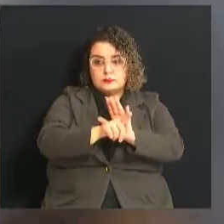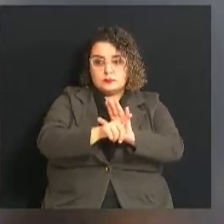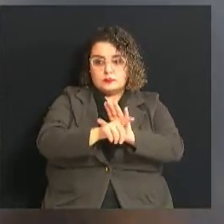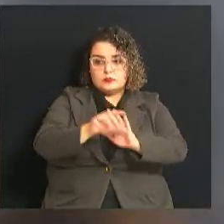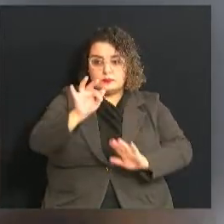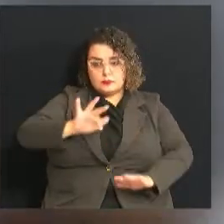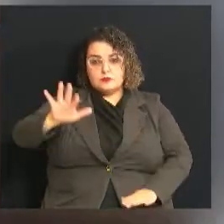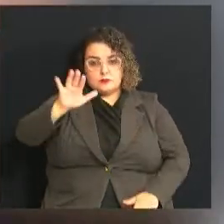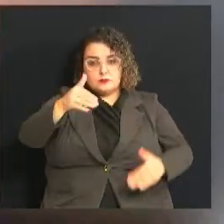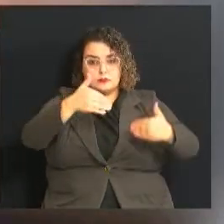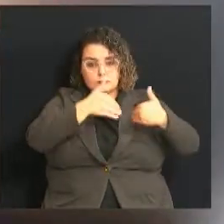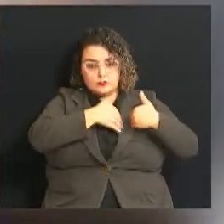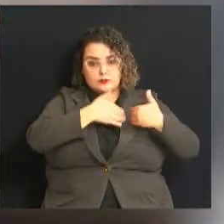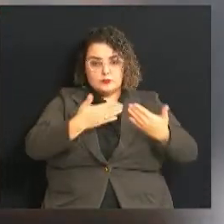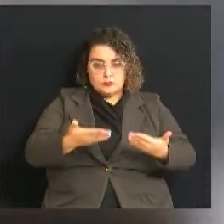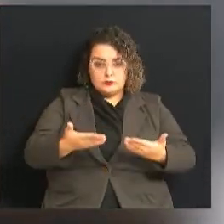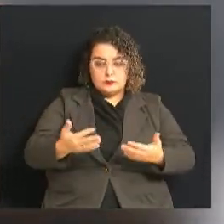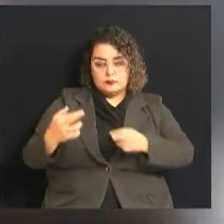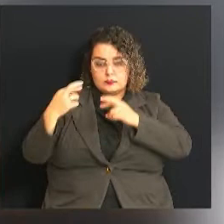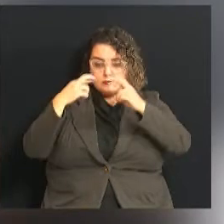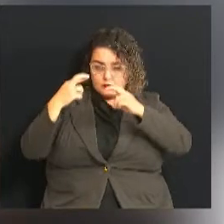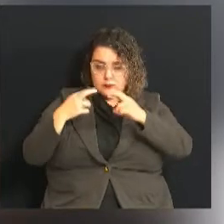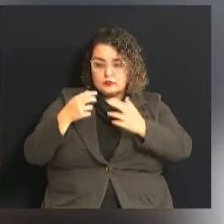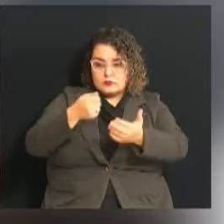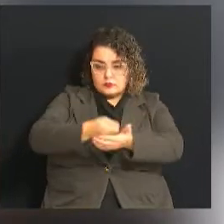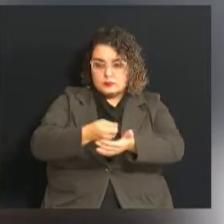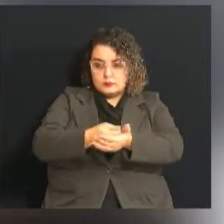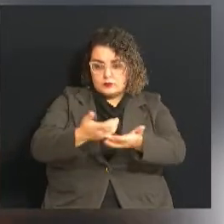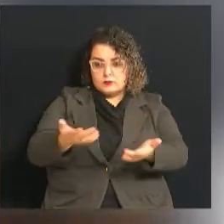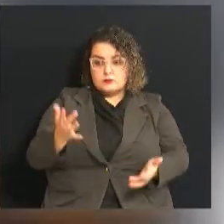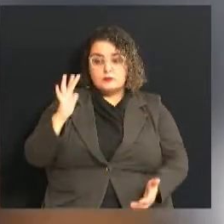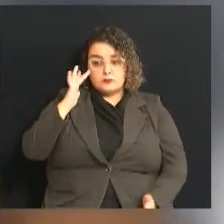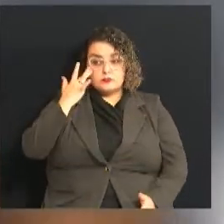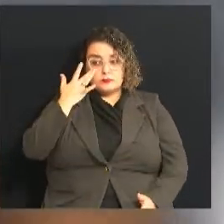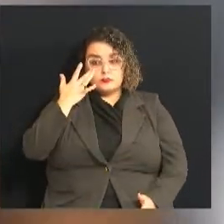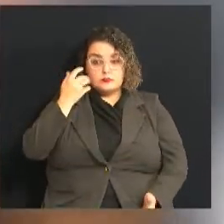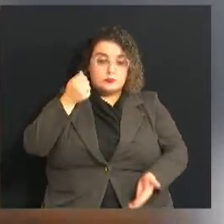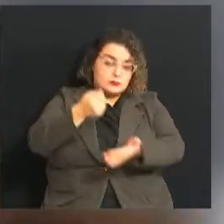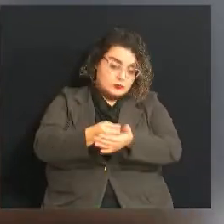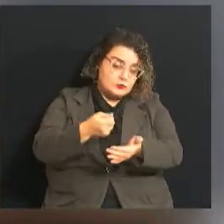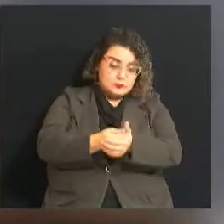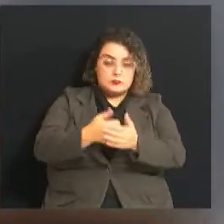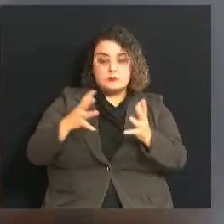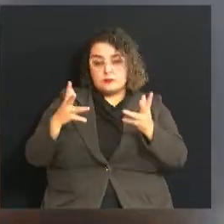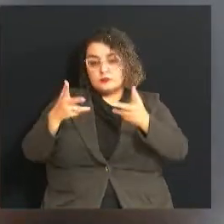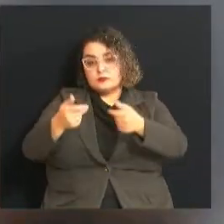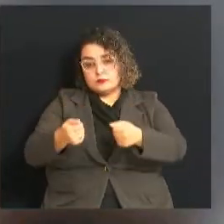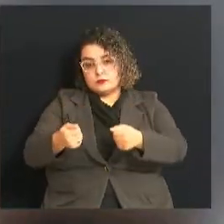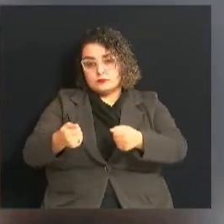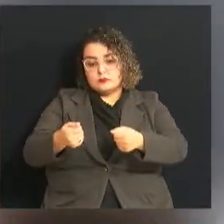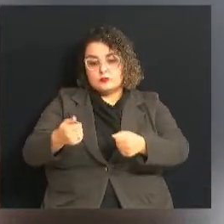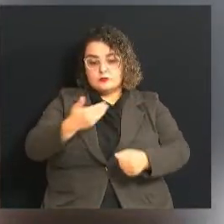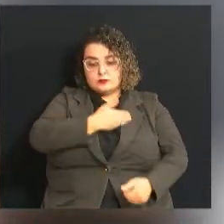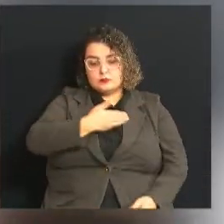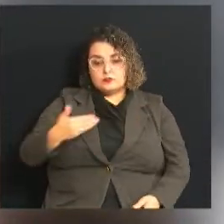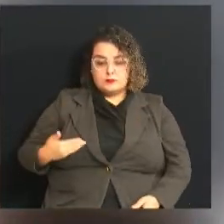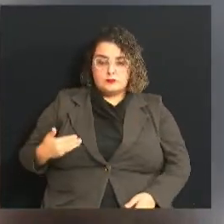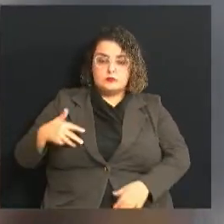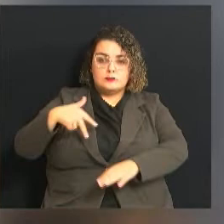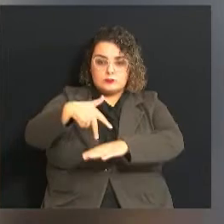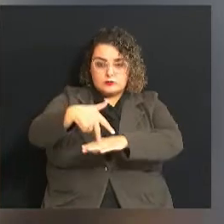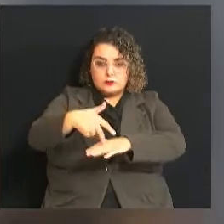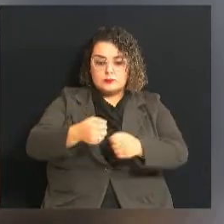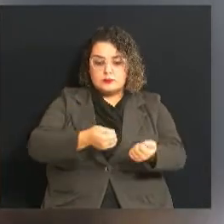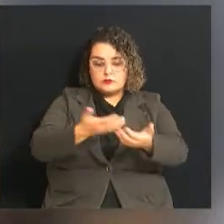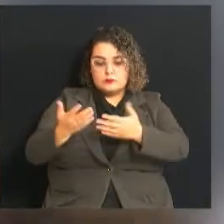Responsabilidade Fiscal, mas acho que é obrigação de todo agente público prestar as contas de tudo que é feito